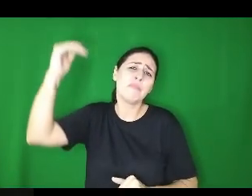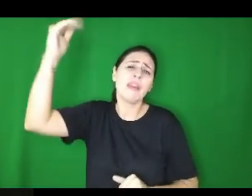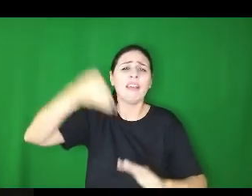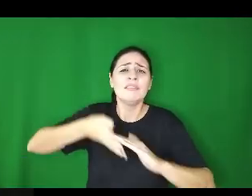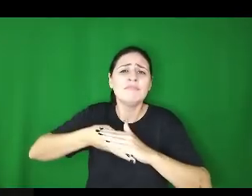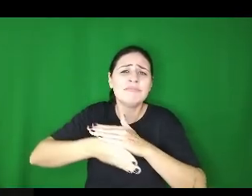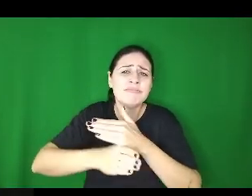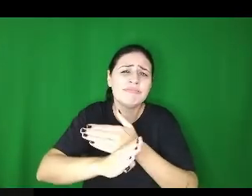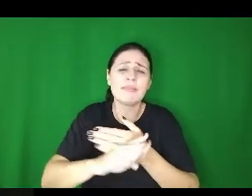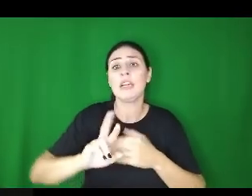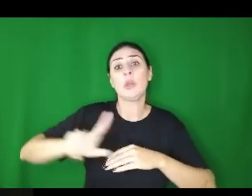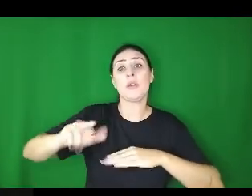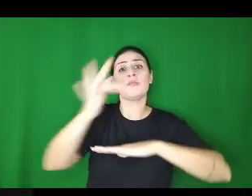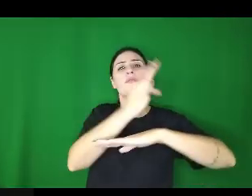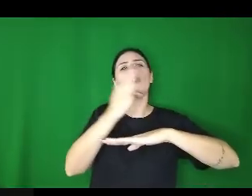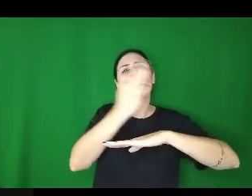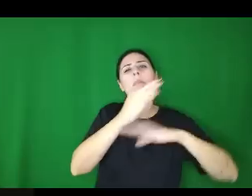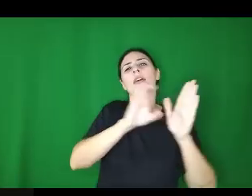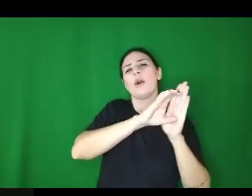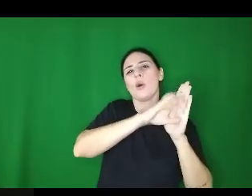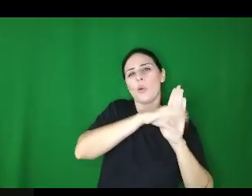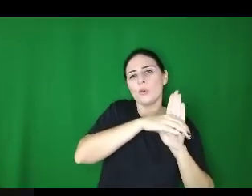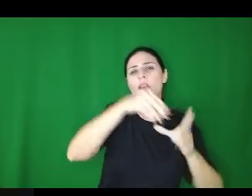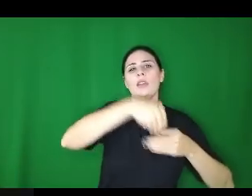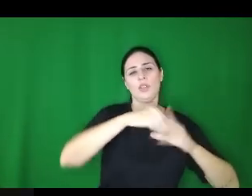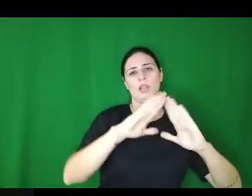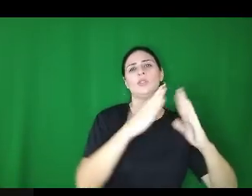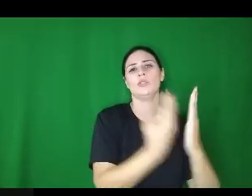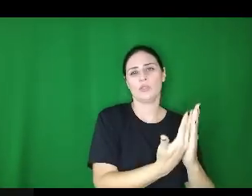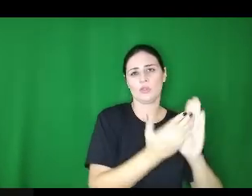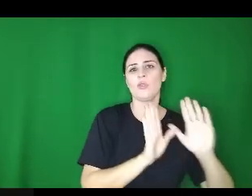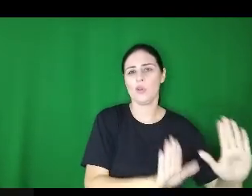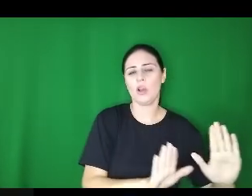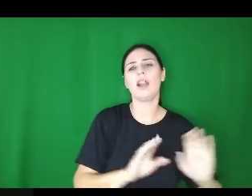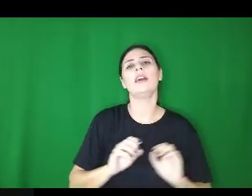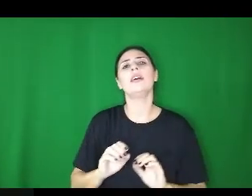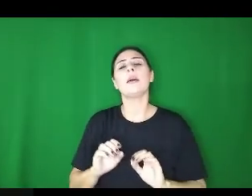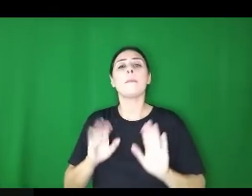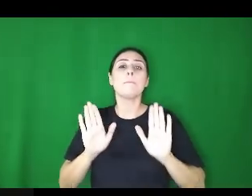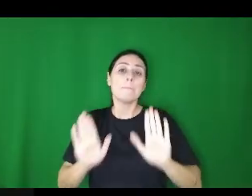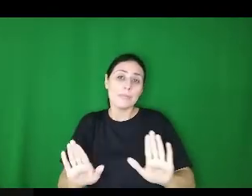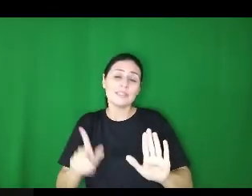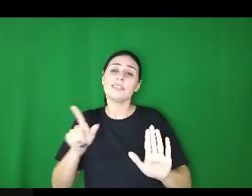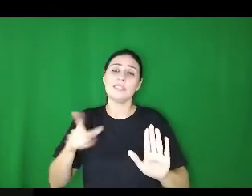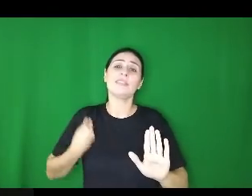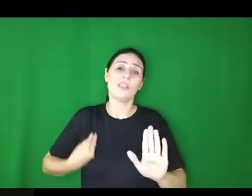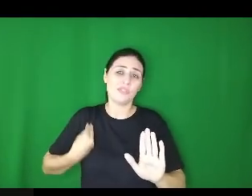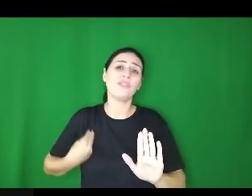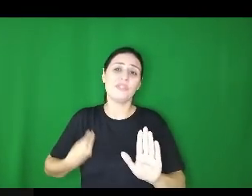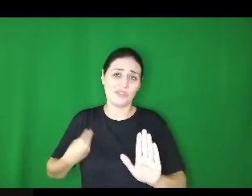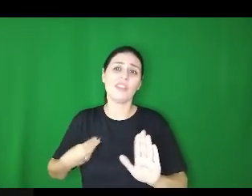eu não souber, né, o que é um boleto, se eu não saber as características de uma carta, as características de uma receita, não